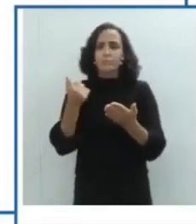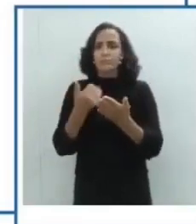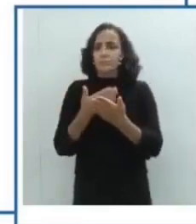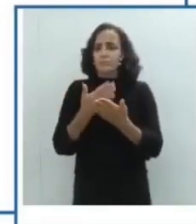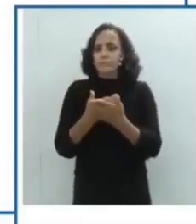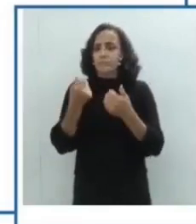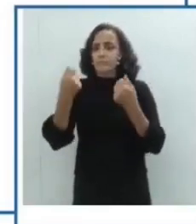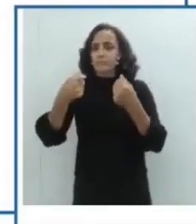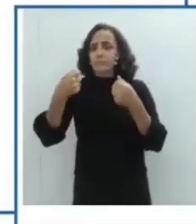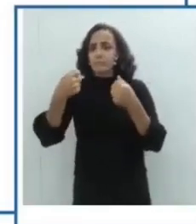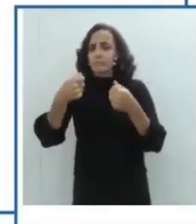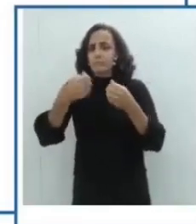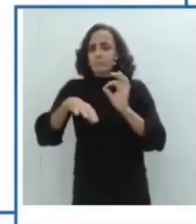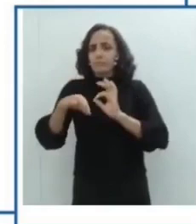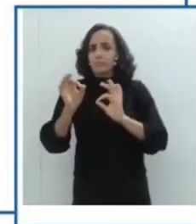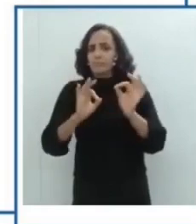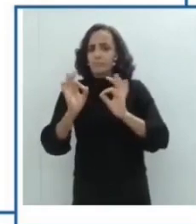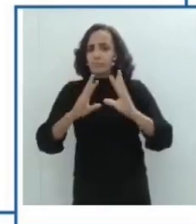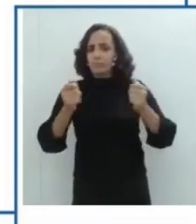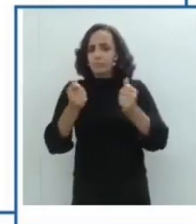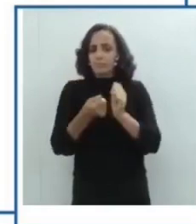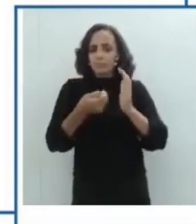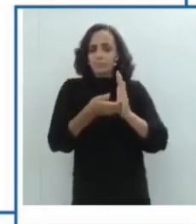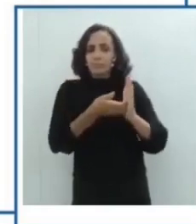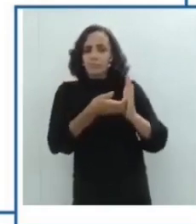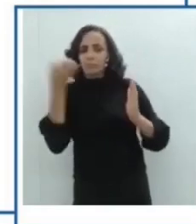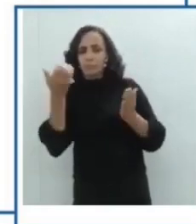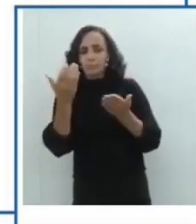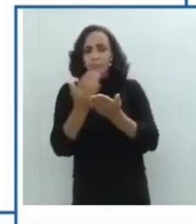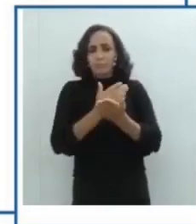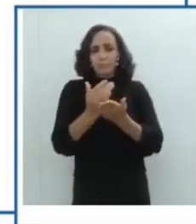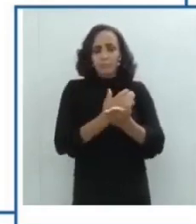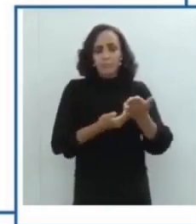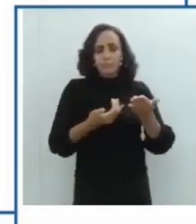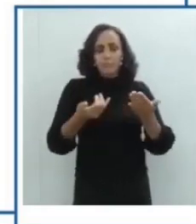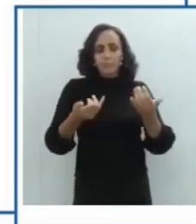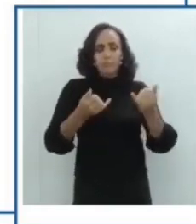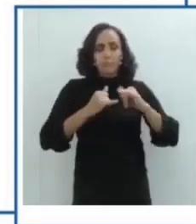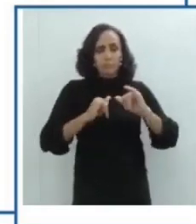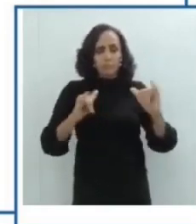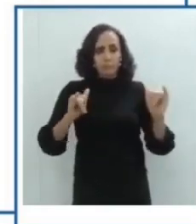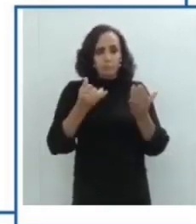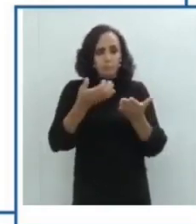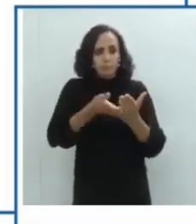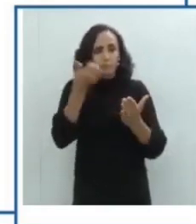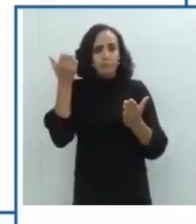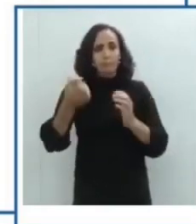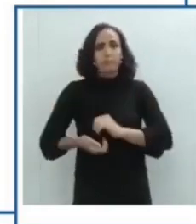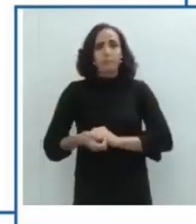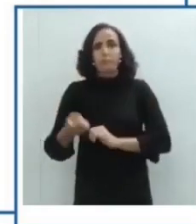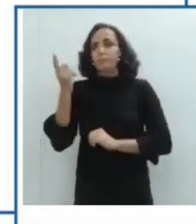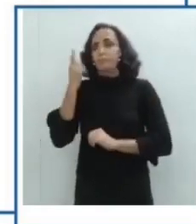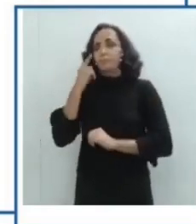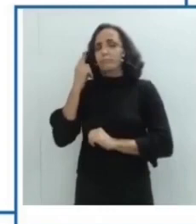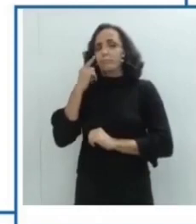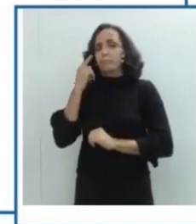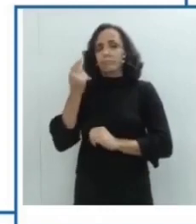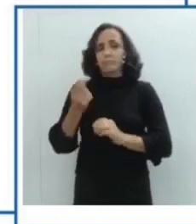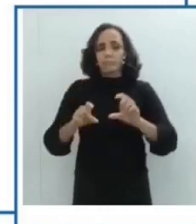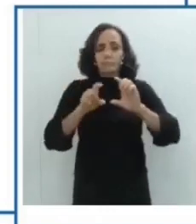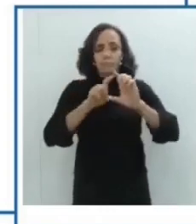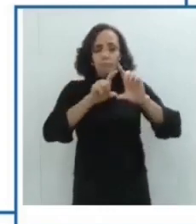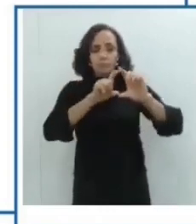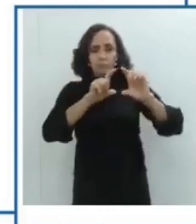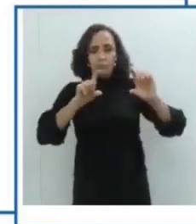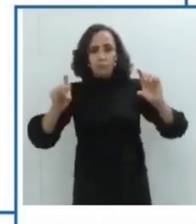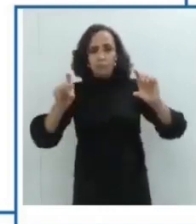de uma condição para que a gente remova a informação. Olha o exemplo. Delete from tabela